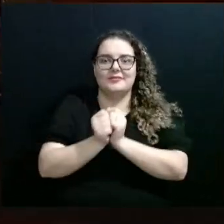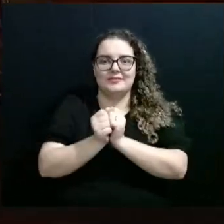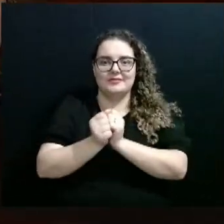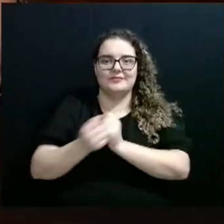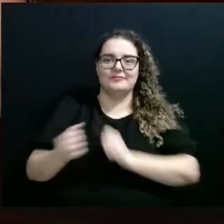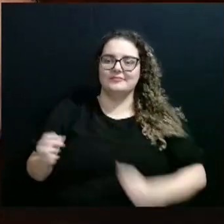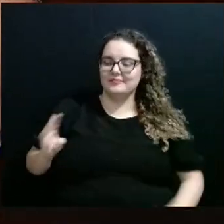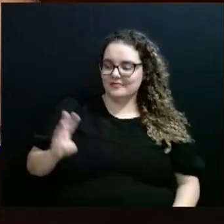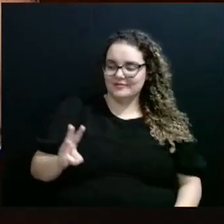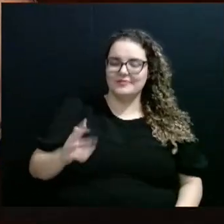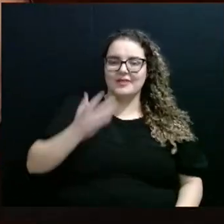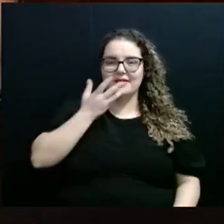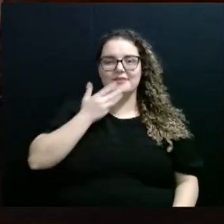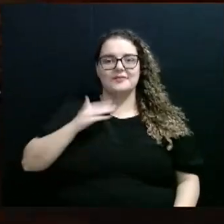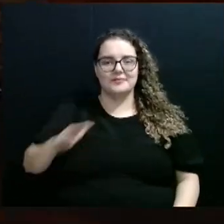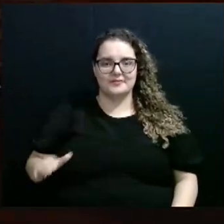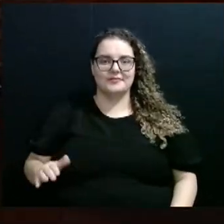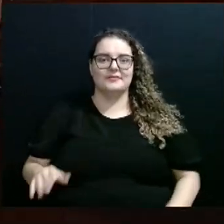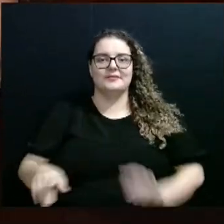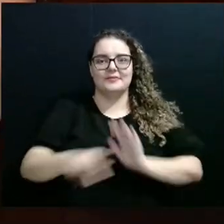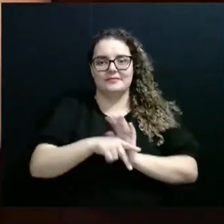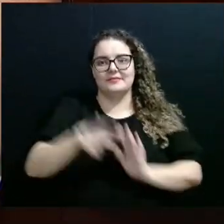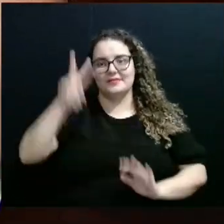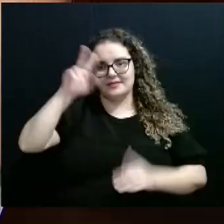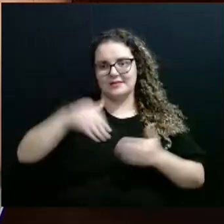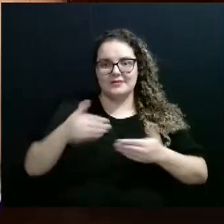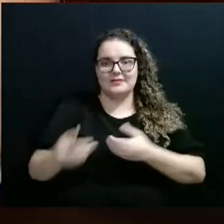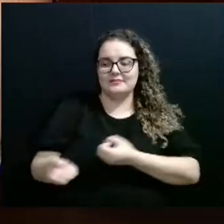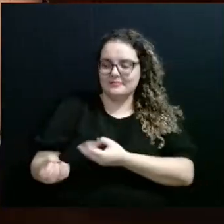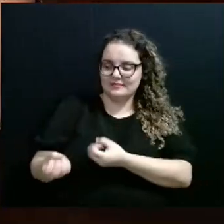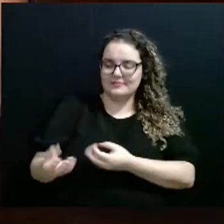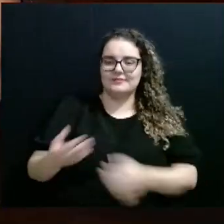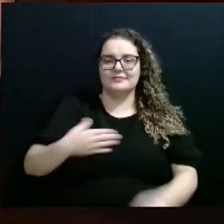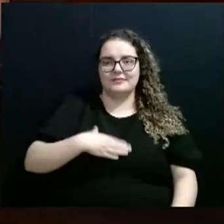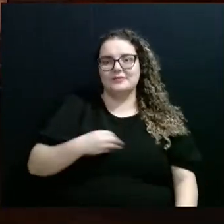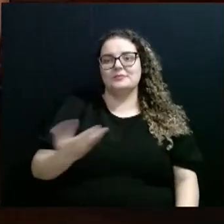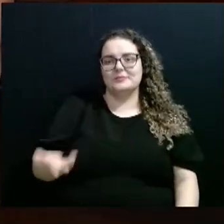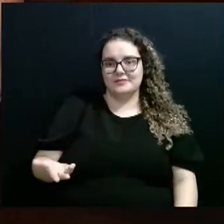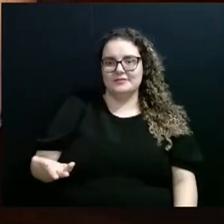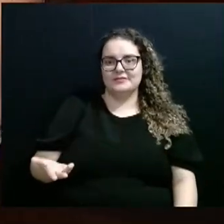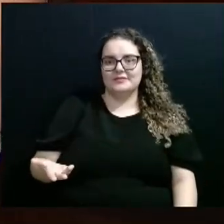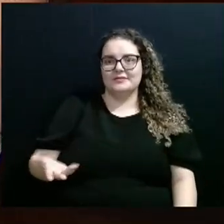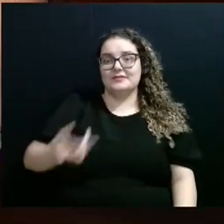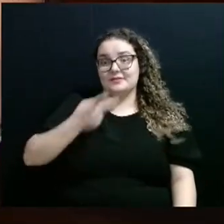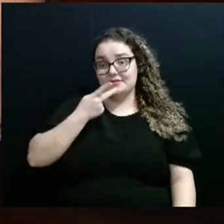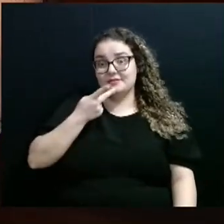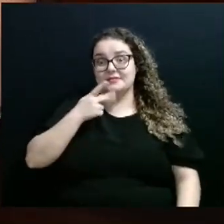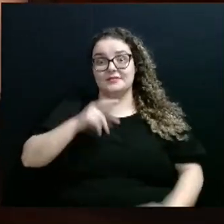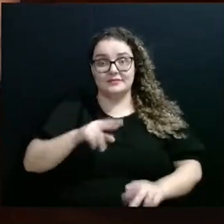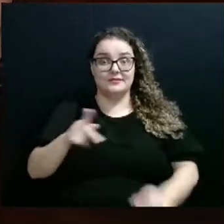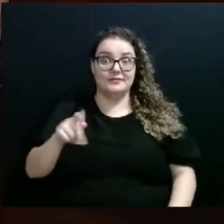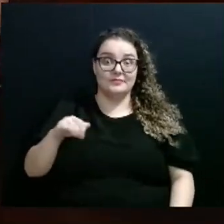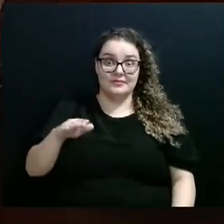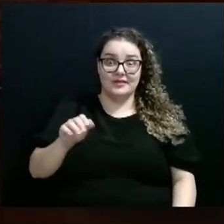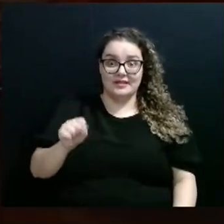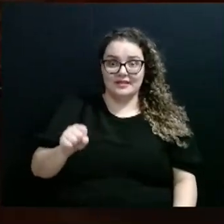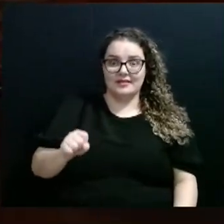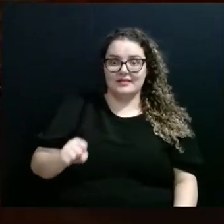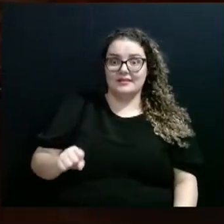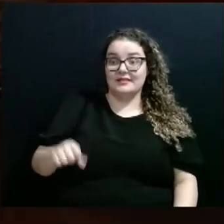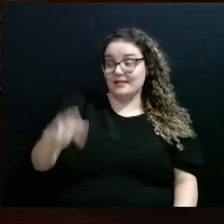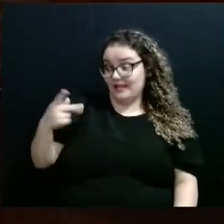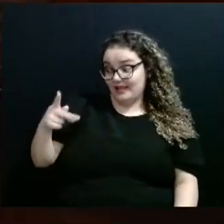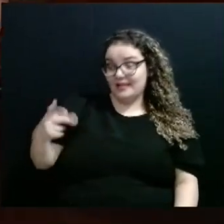e a gente sempre quer passar para ele um pouquinho, que nem a gente já falou, a gente tem várias peças, né, que ele mesmo se identificou